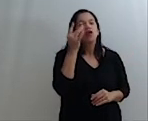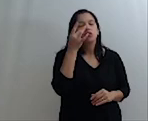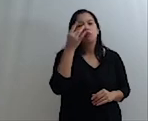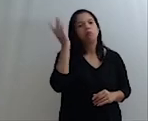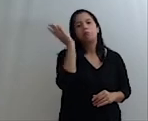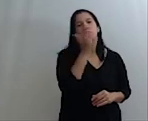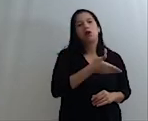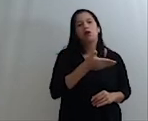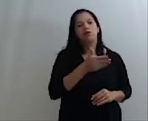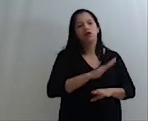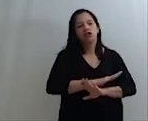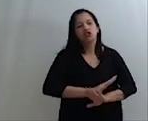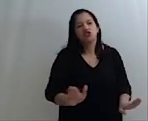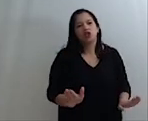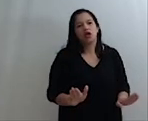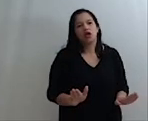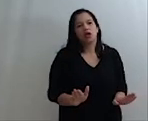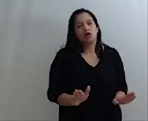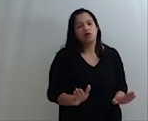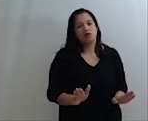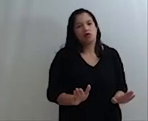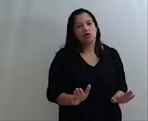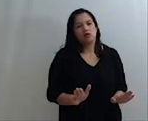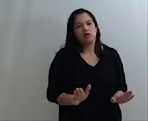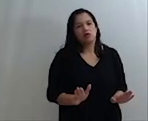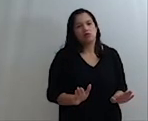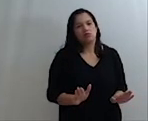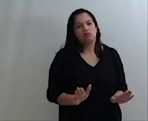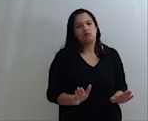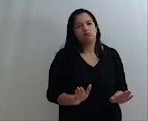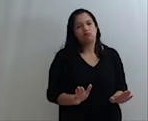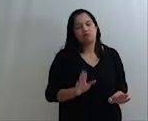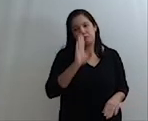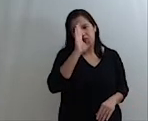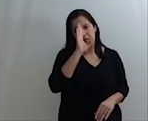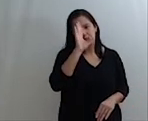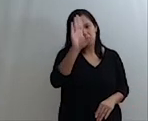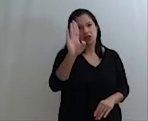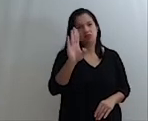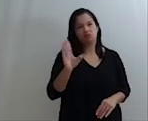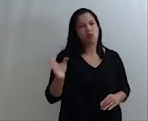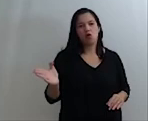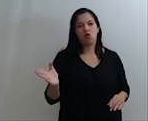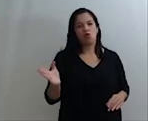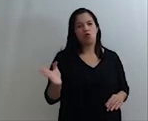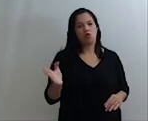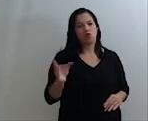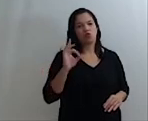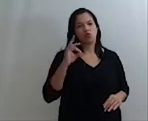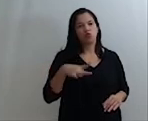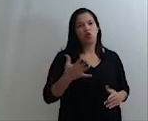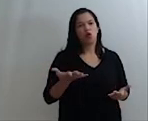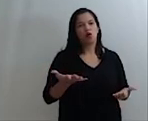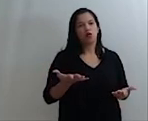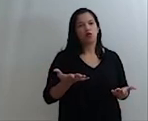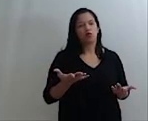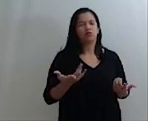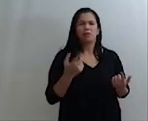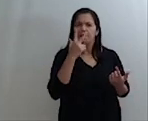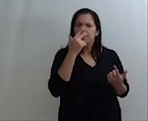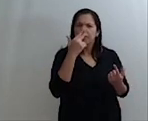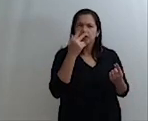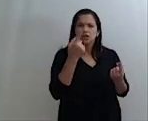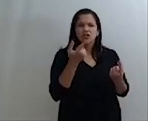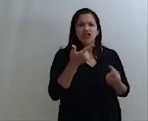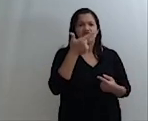seria uma prova eh eh com maior eh credibilidade do que essa mera disparidade de 25